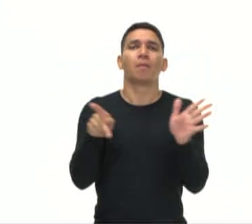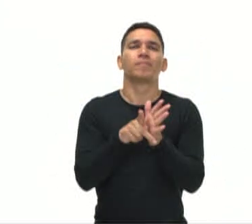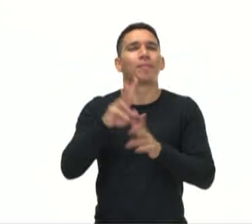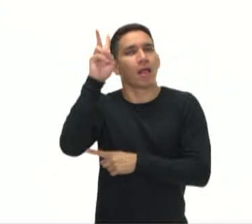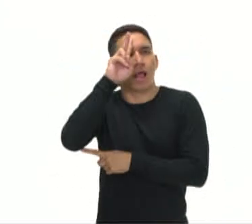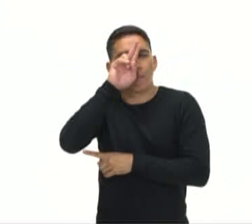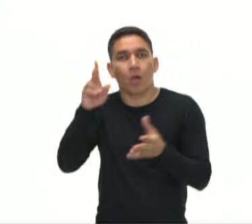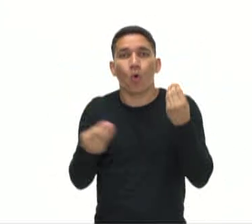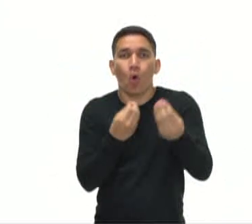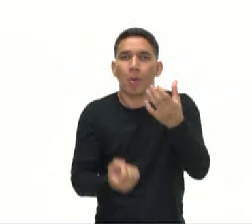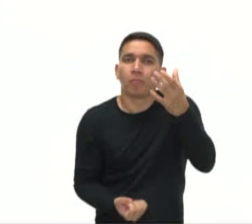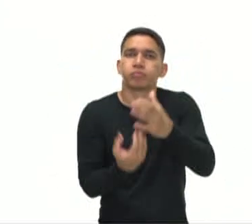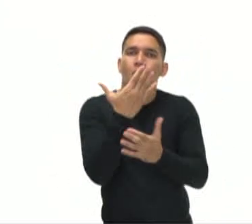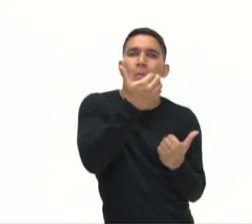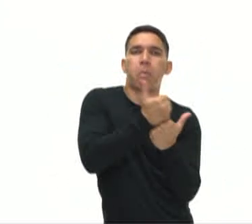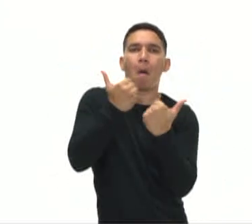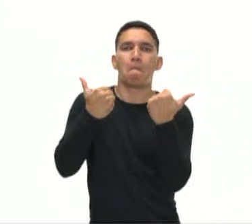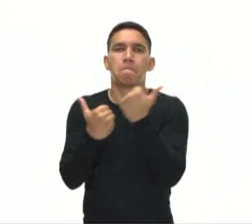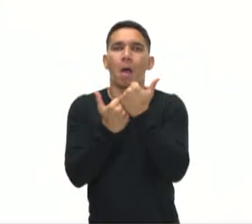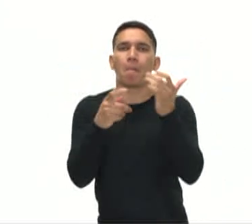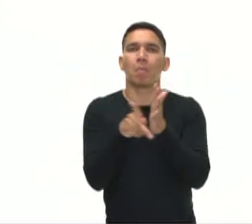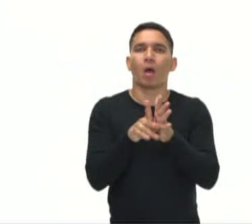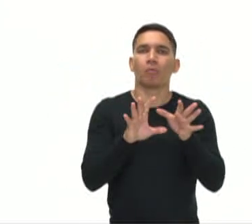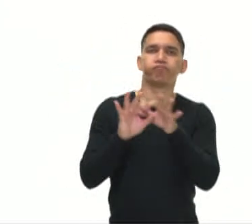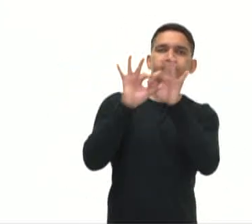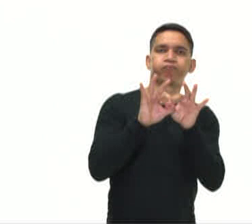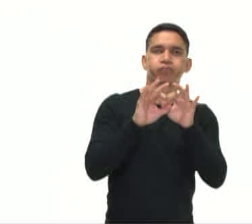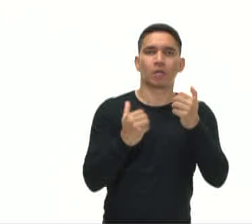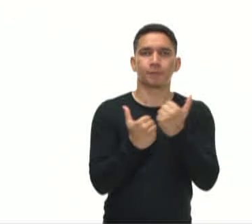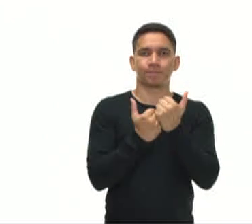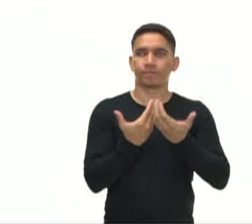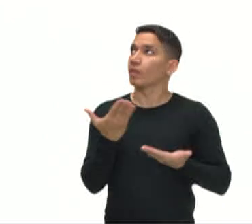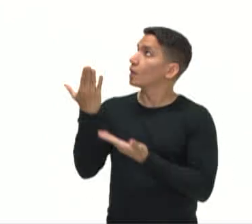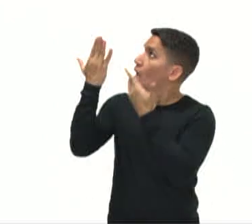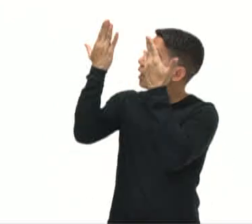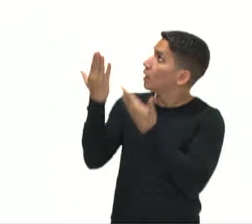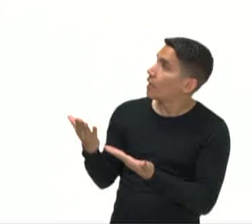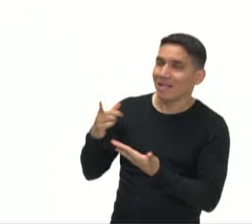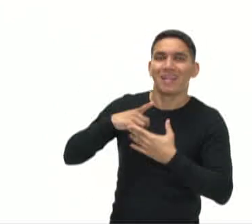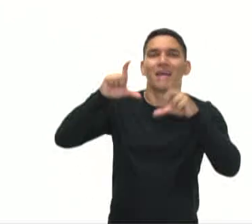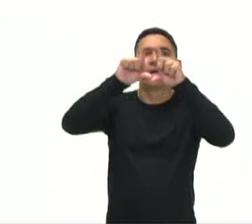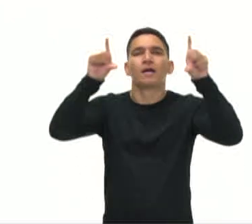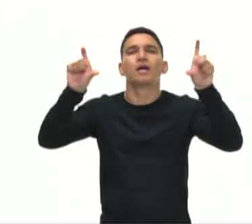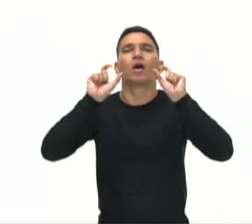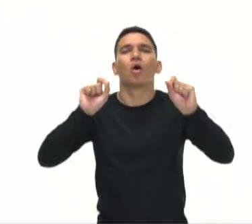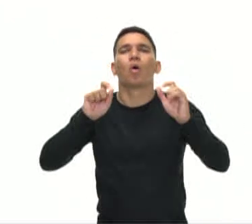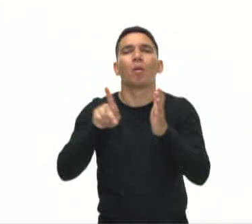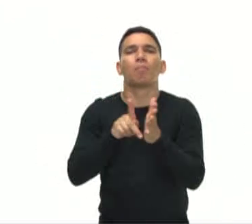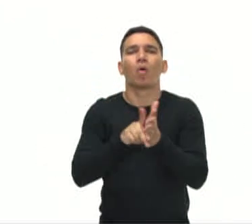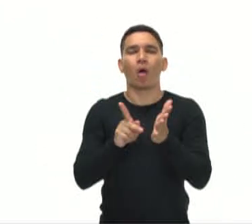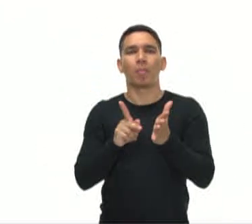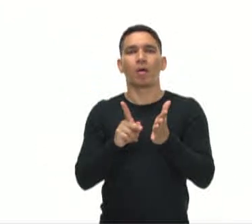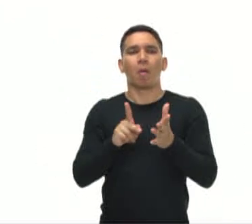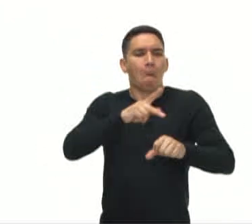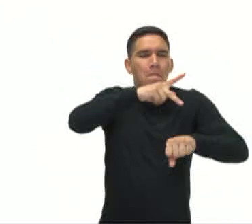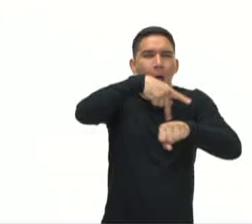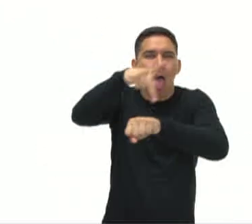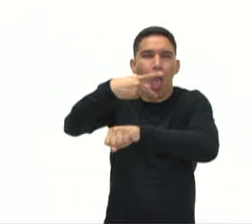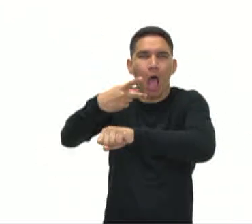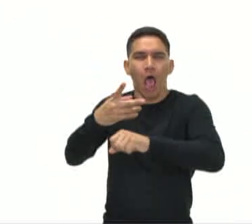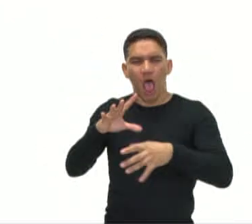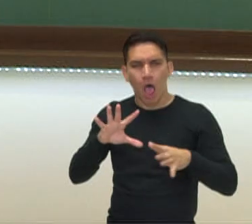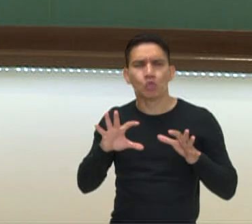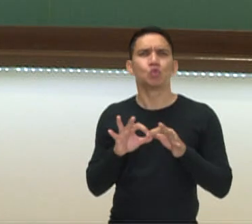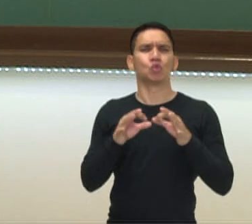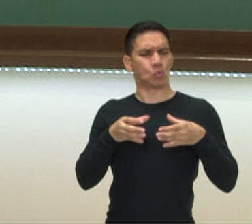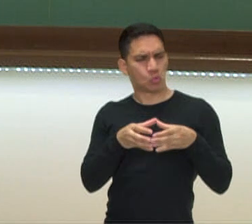essa formação dos países dos aliados, onde você pode observar em cima as Nações Unidas lutando por